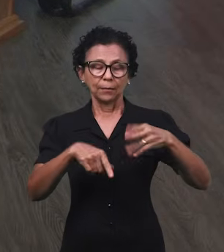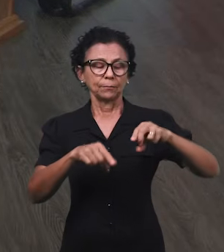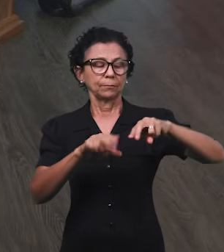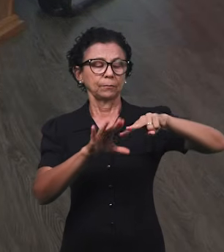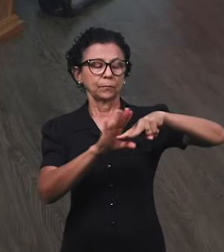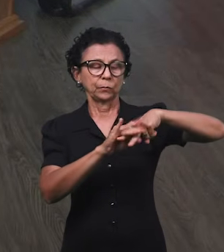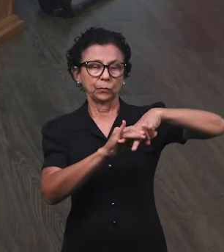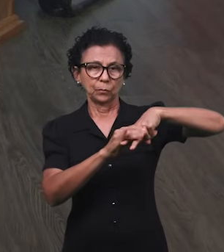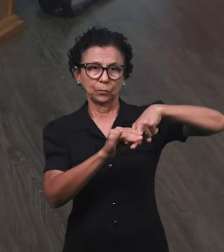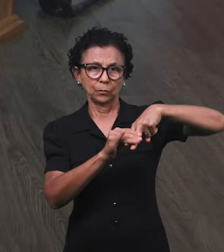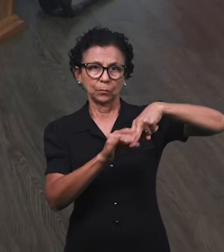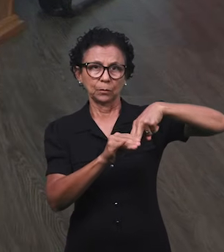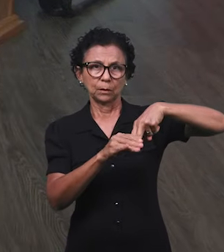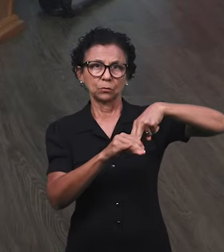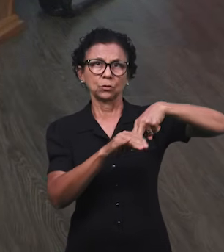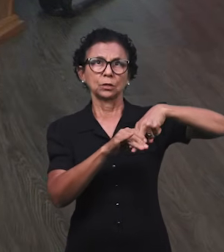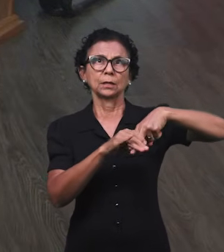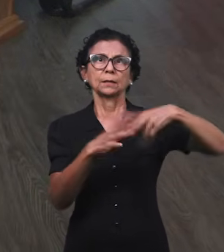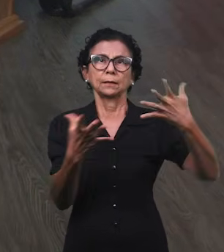Paola,